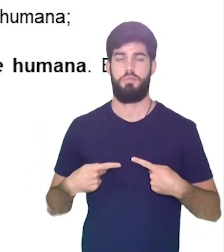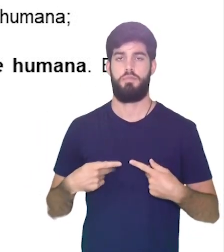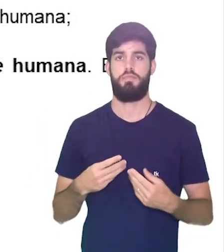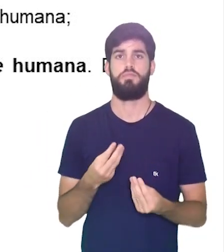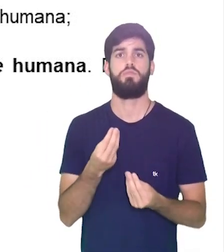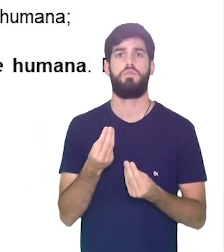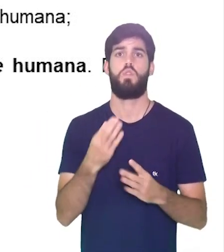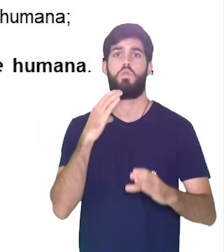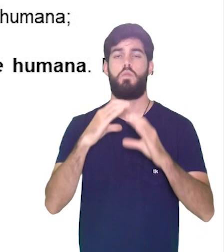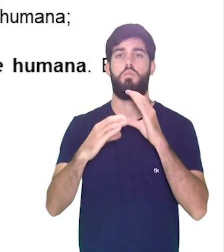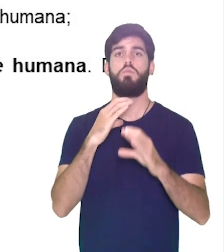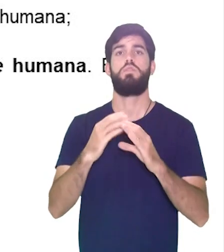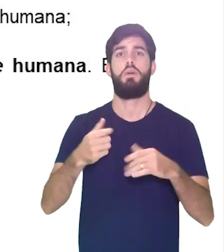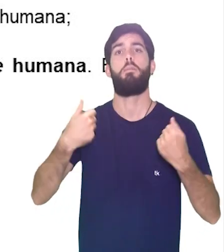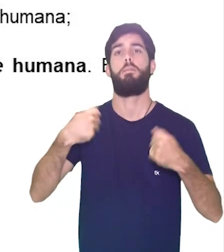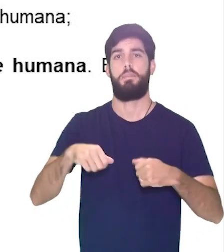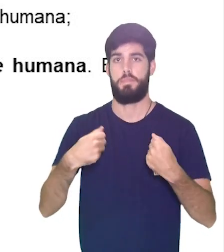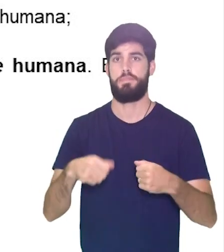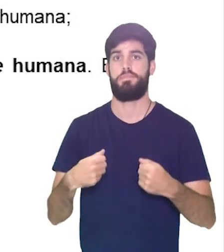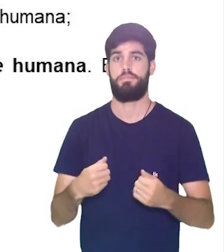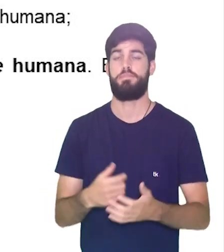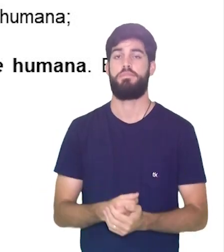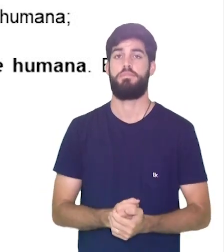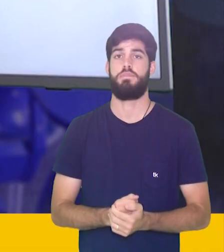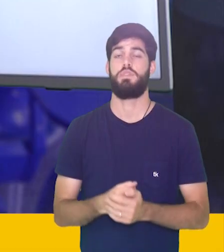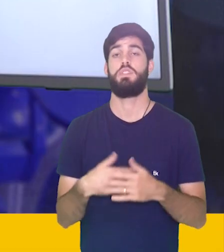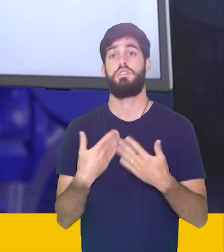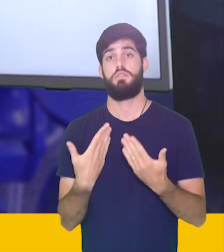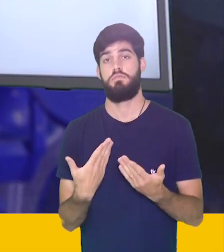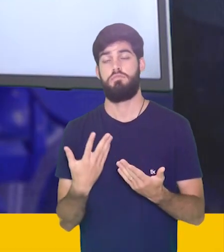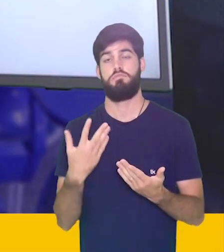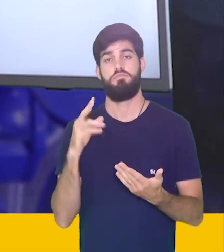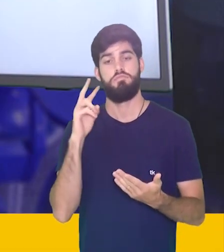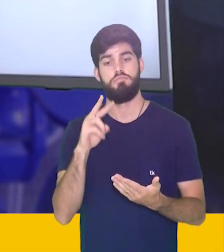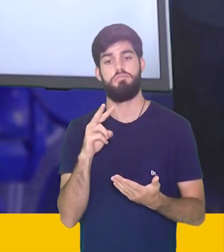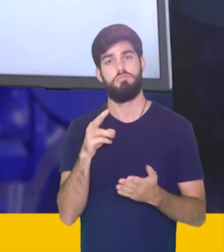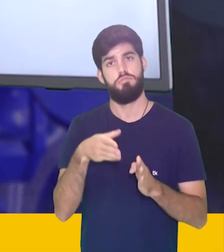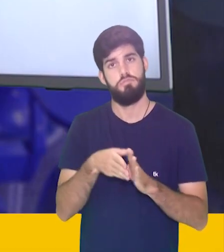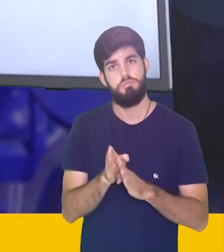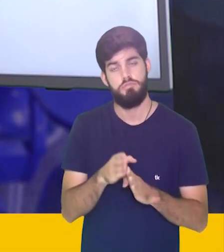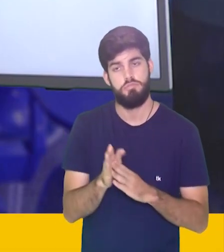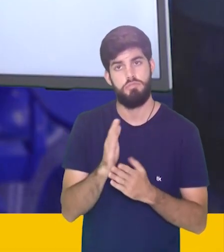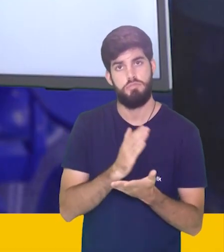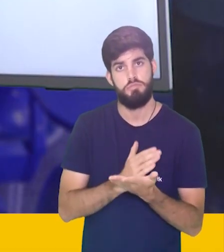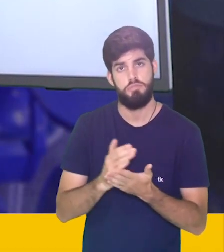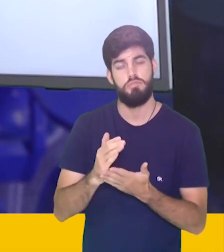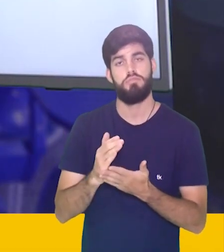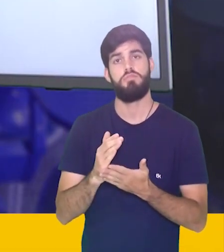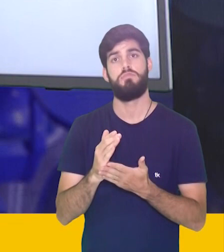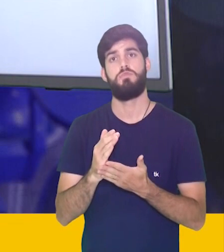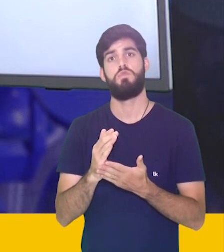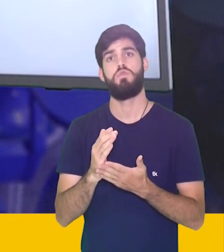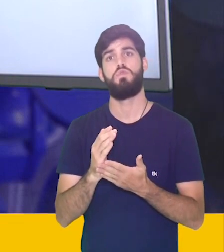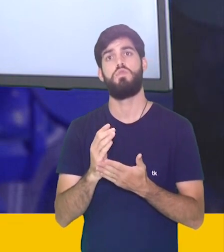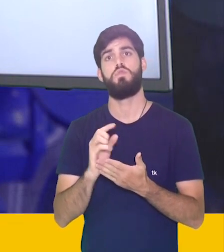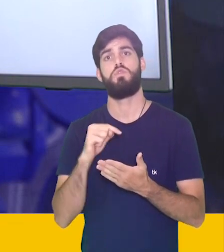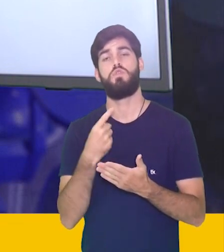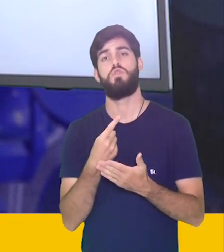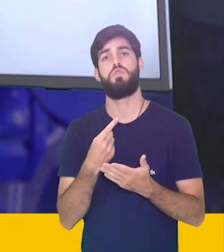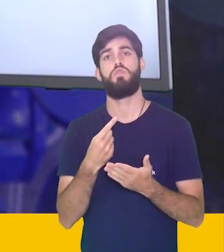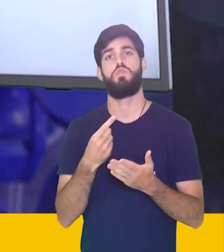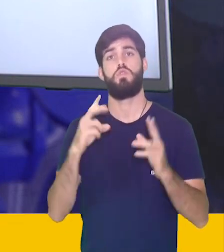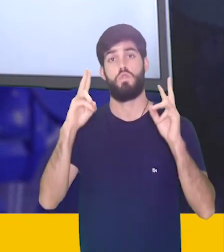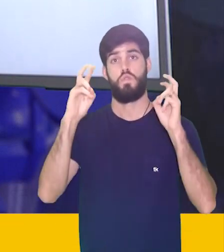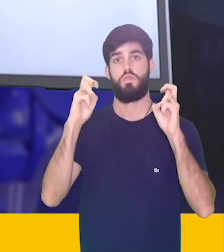humana. Enfim, comunicar-se é preciso. Então, visto essas orientações iniciais, vamos para